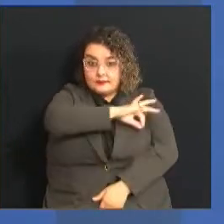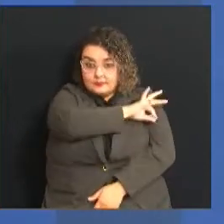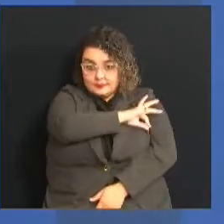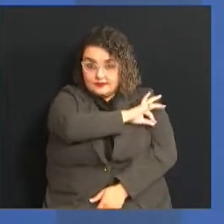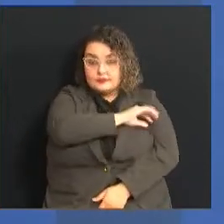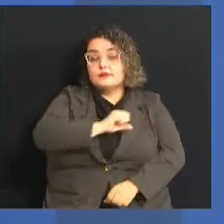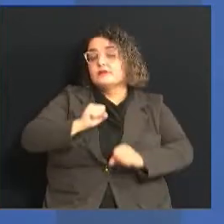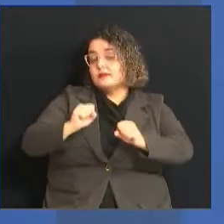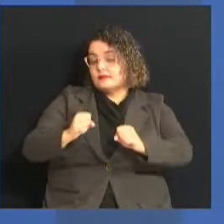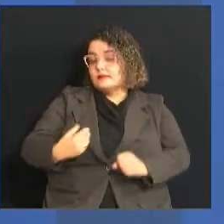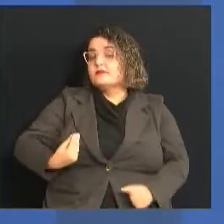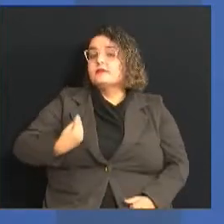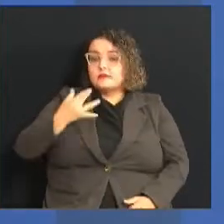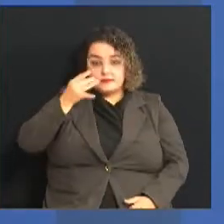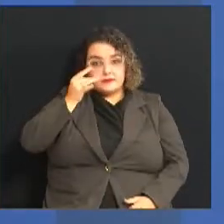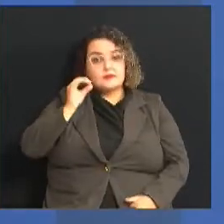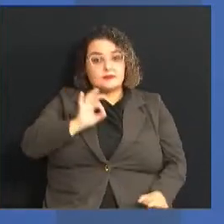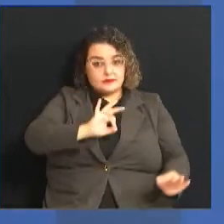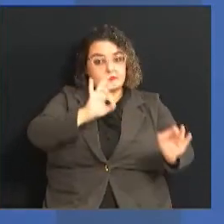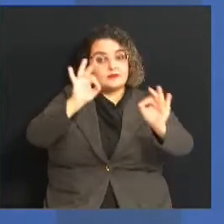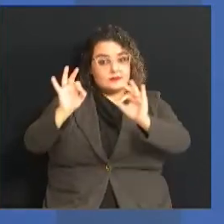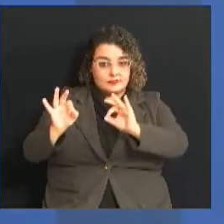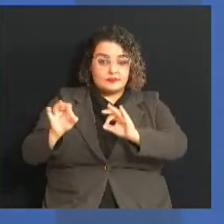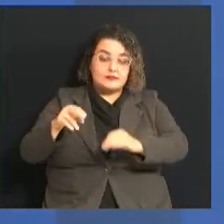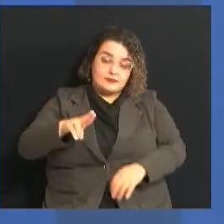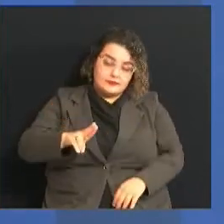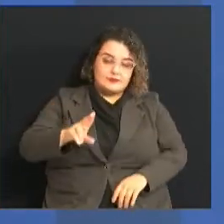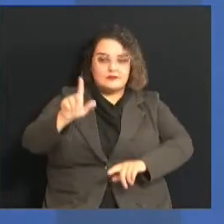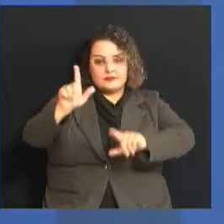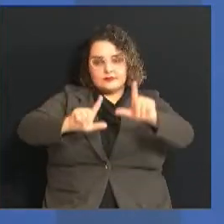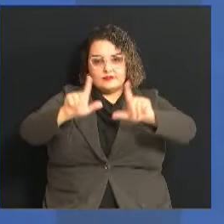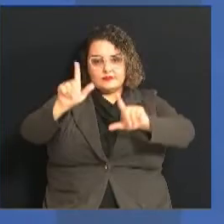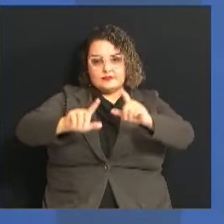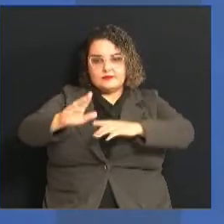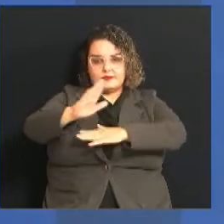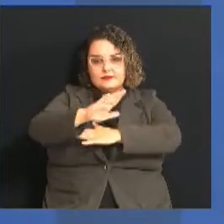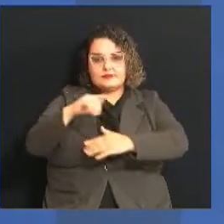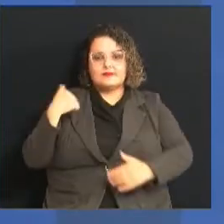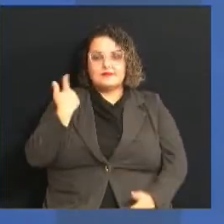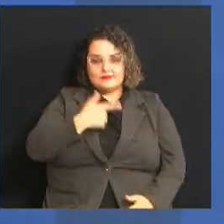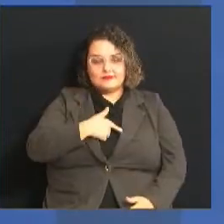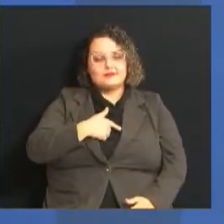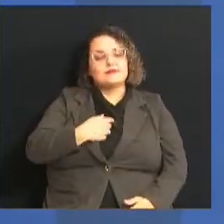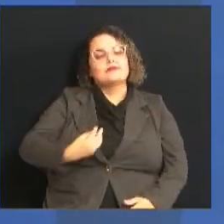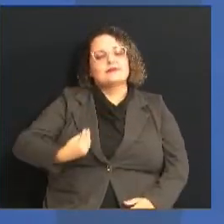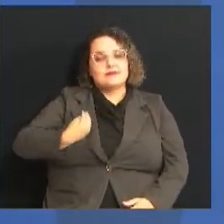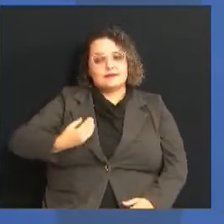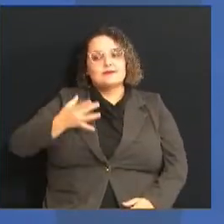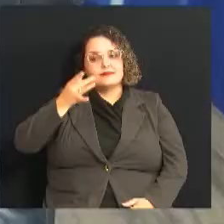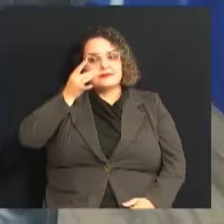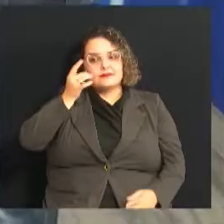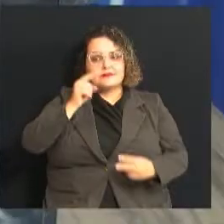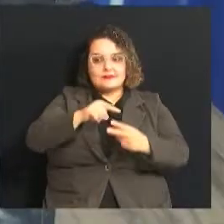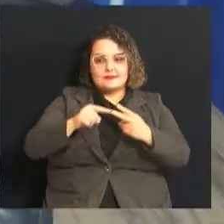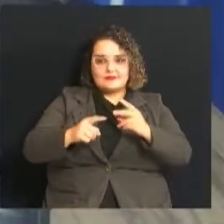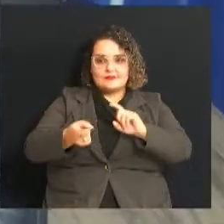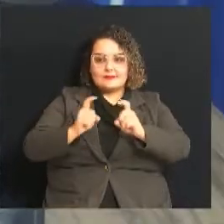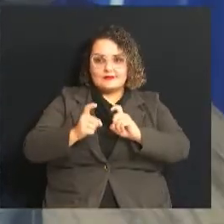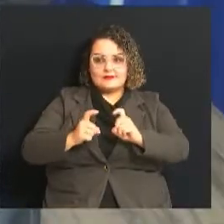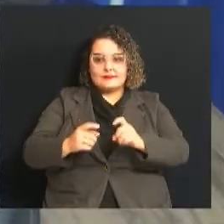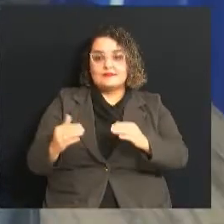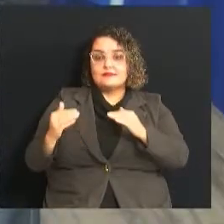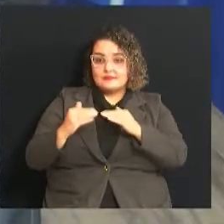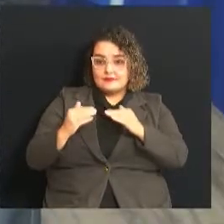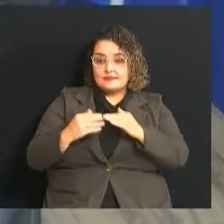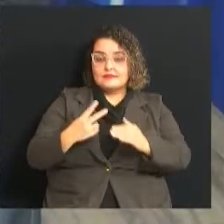ir pessoalmente acompanhar ou então através da TV aqui com a gente, porque nós vamos transmitir as duas reuniões. Combinado então